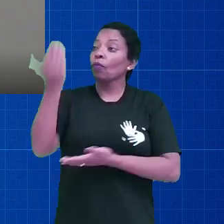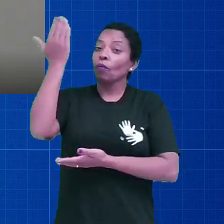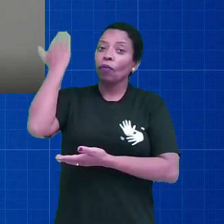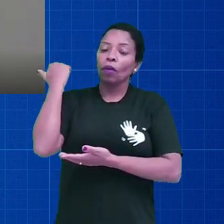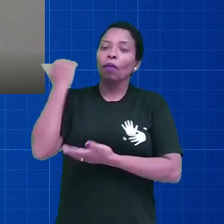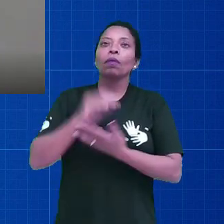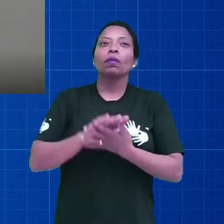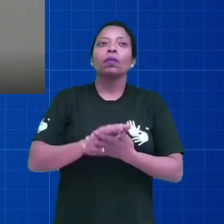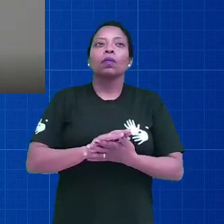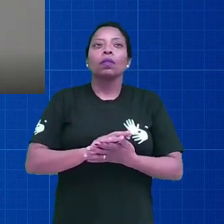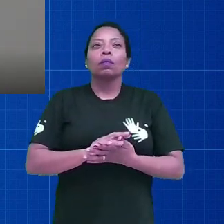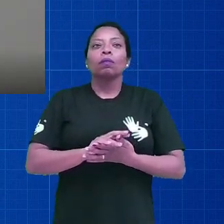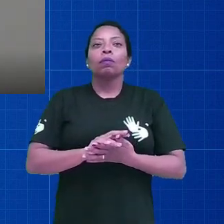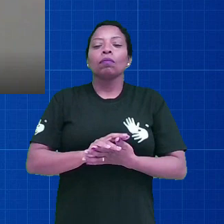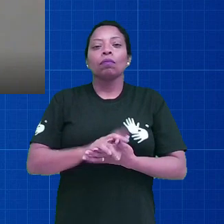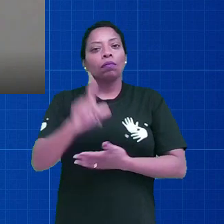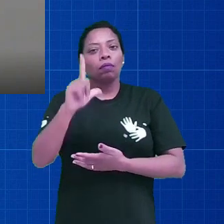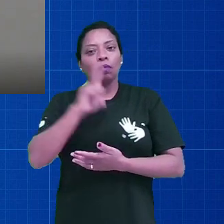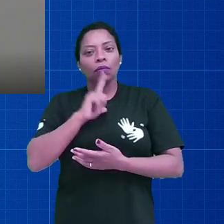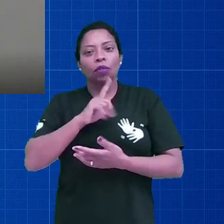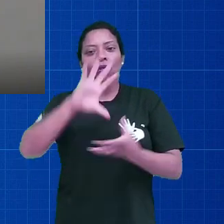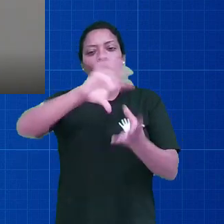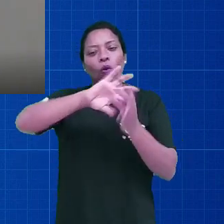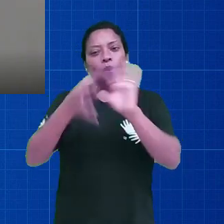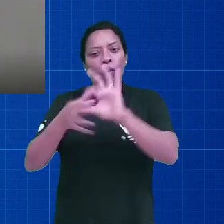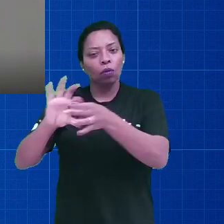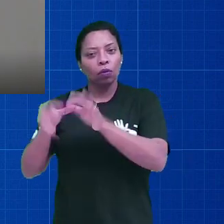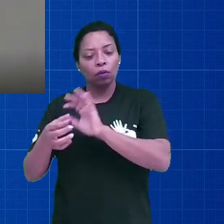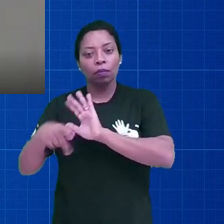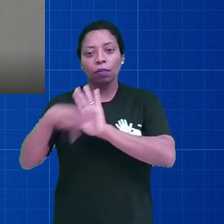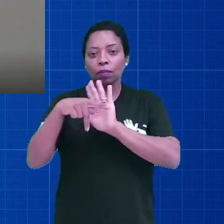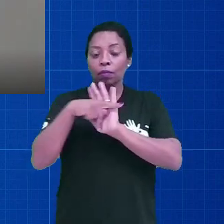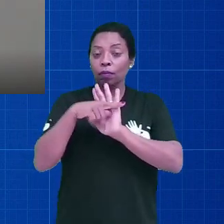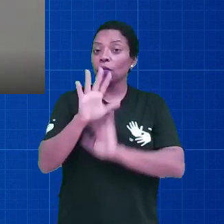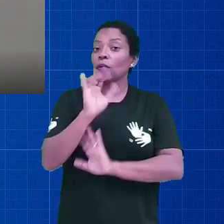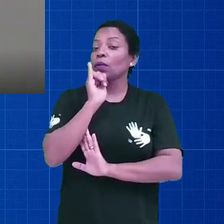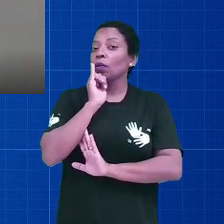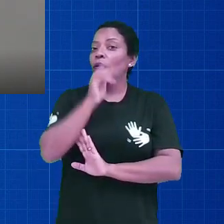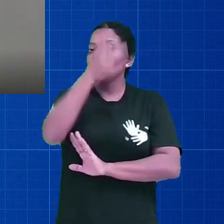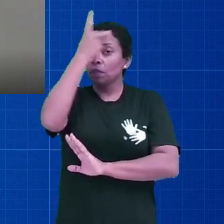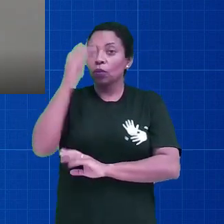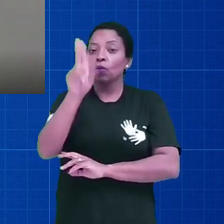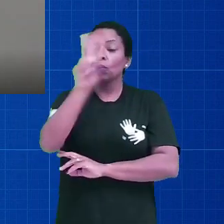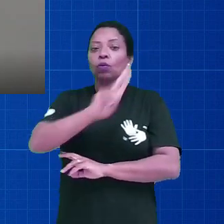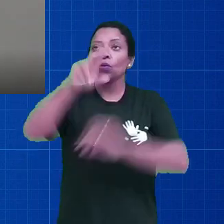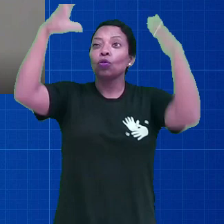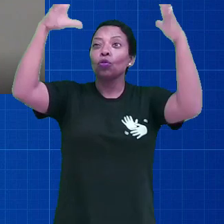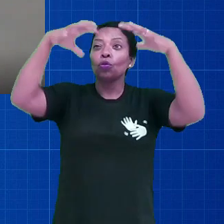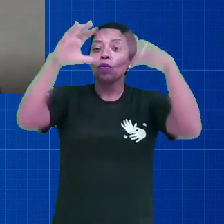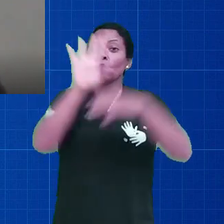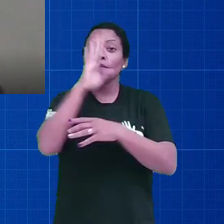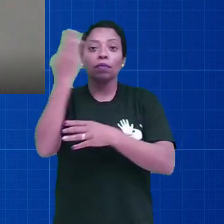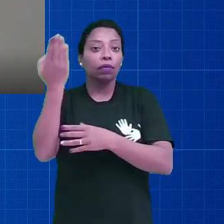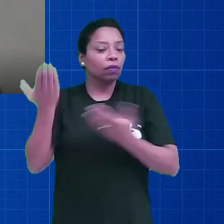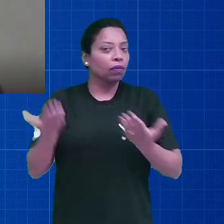teve uma Olimpíada que o pessoal utilizou chuva artificial, né?